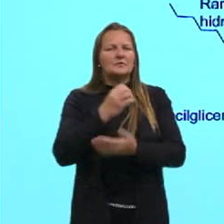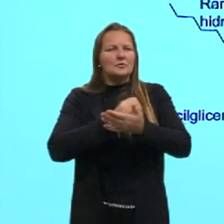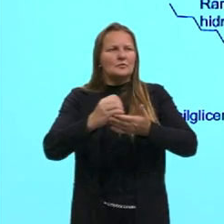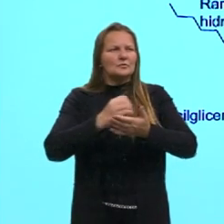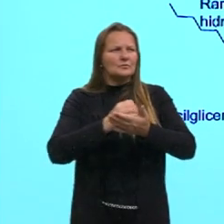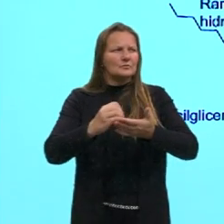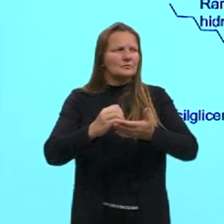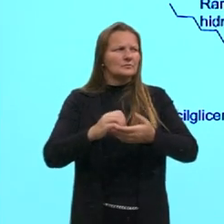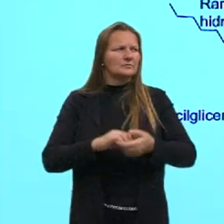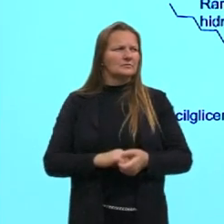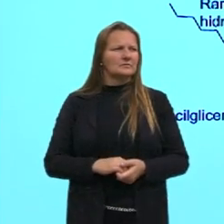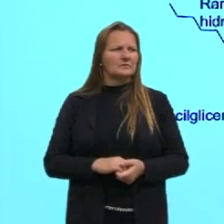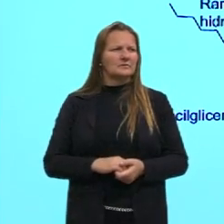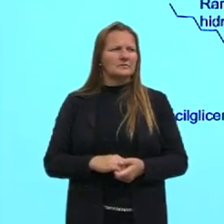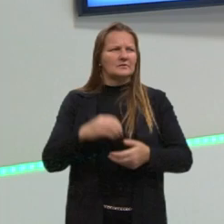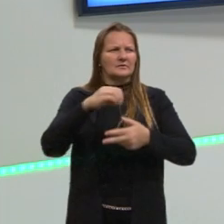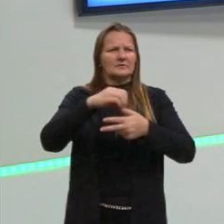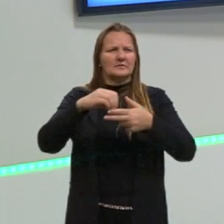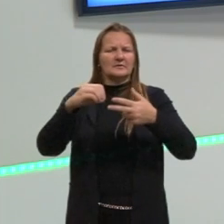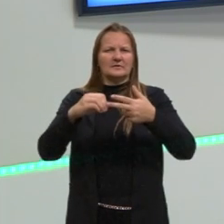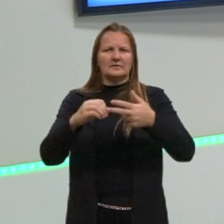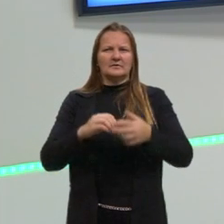no ENEM